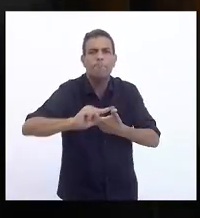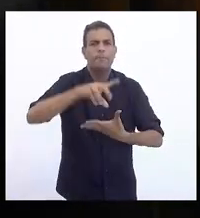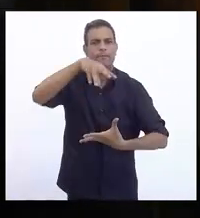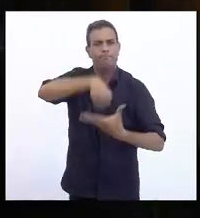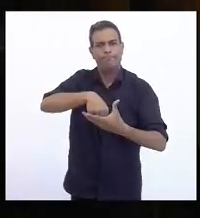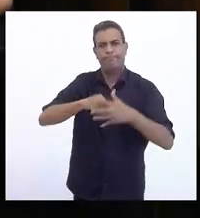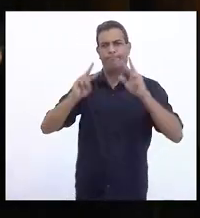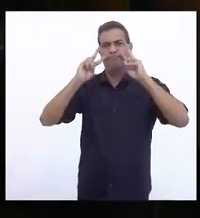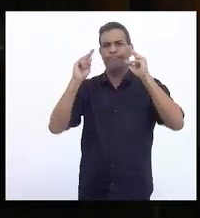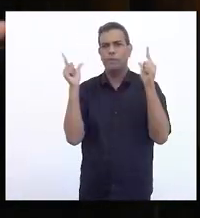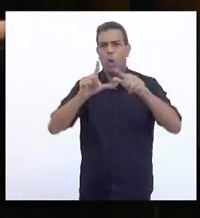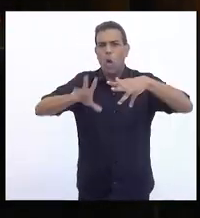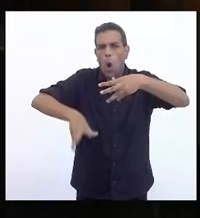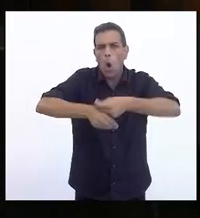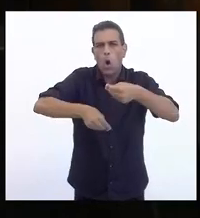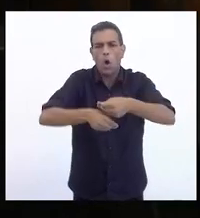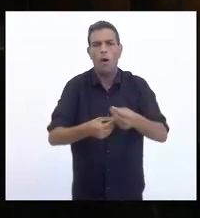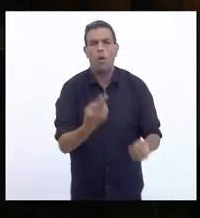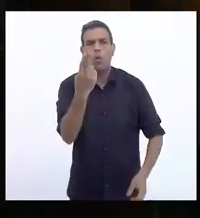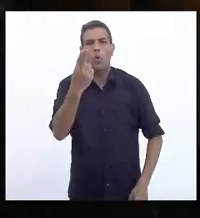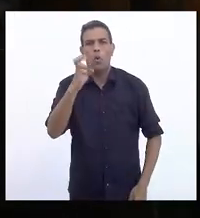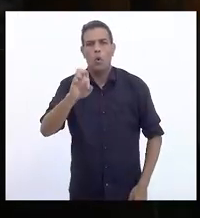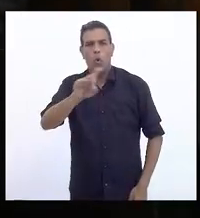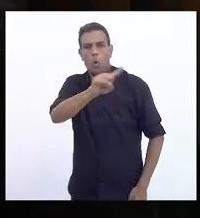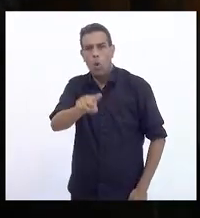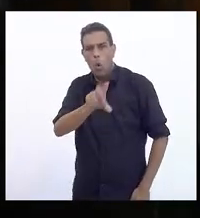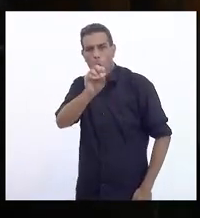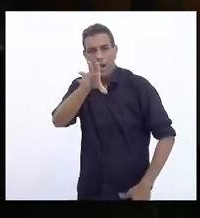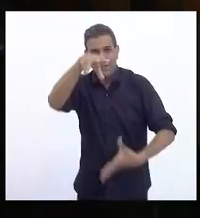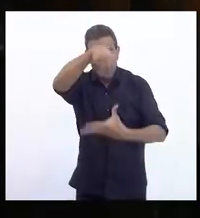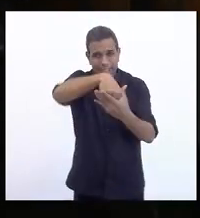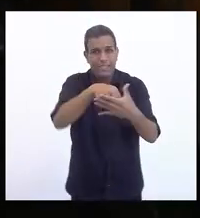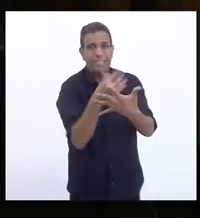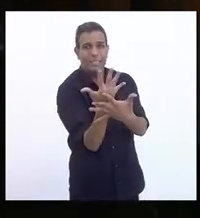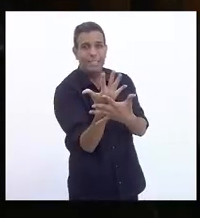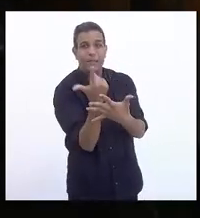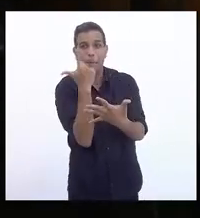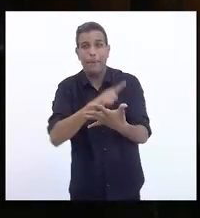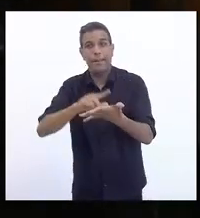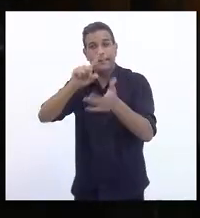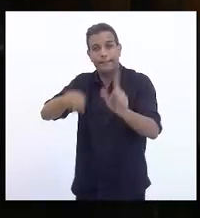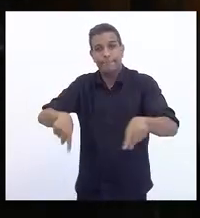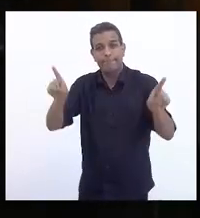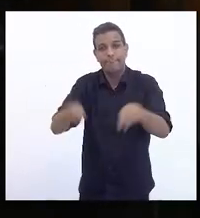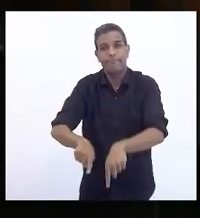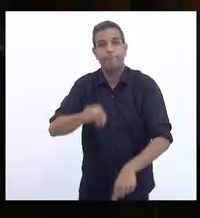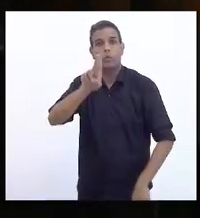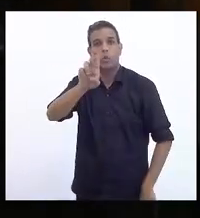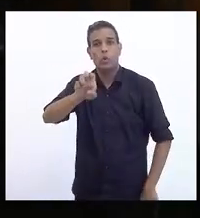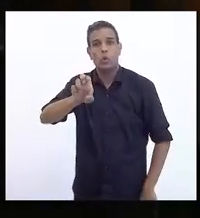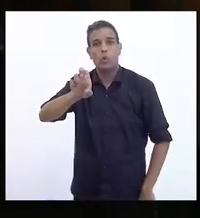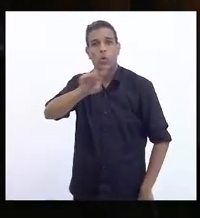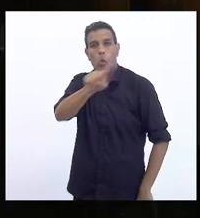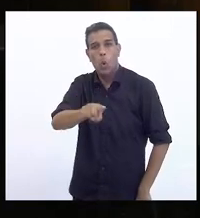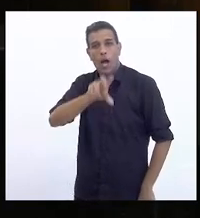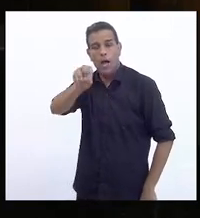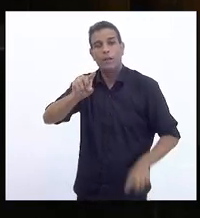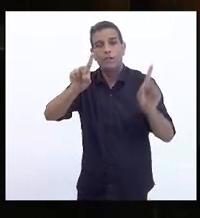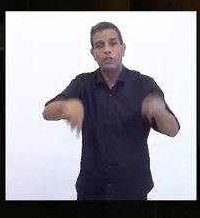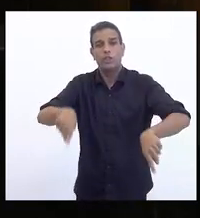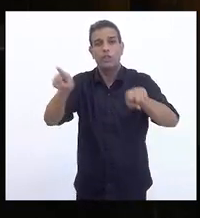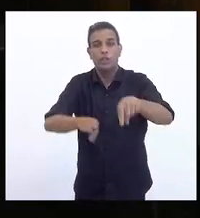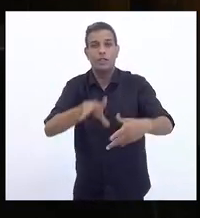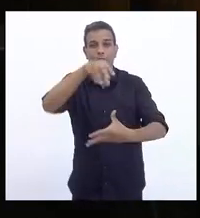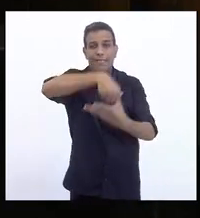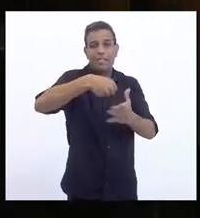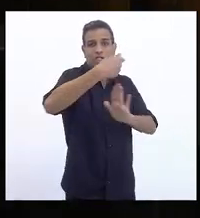Para haver a incorporação da UESO ao UERJ, é preciso haver a extinção da UESO, é isso que consta no projeto. Isso é verdade, isso é o texto